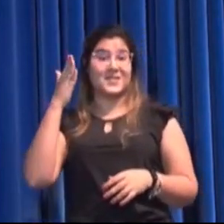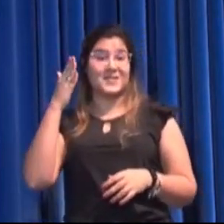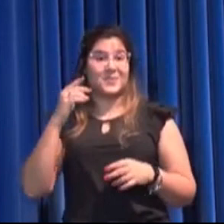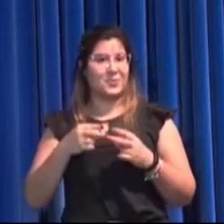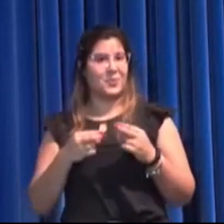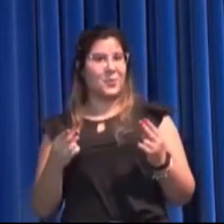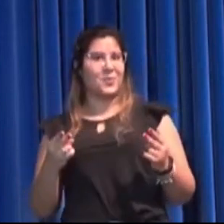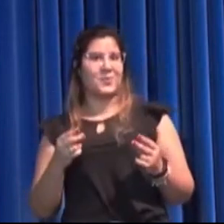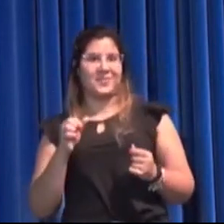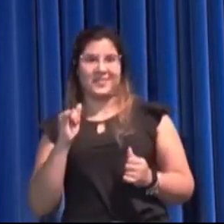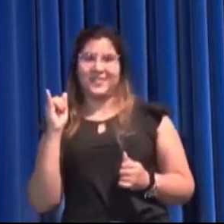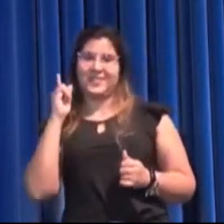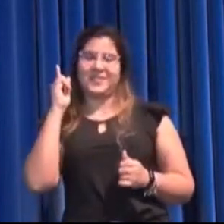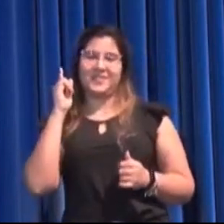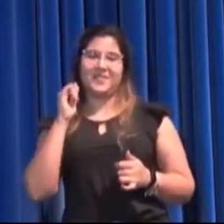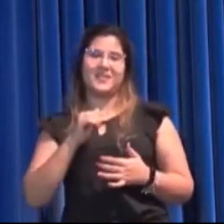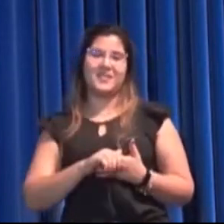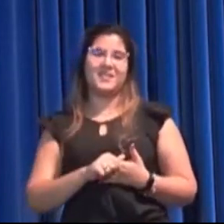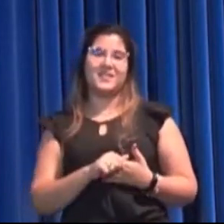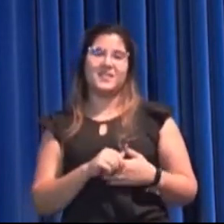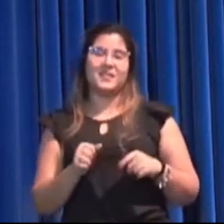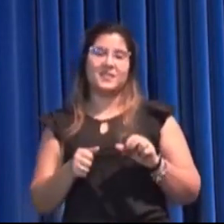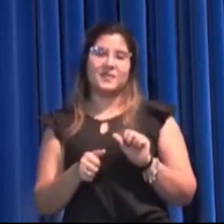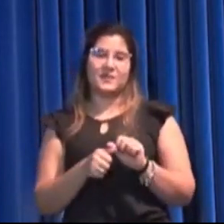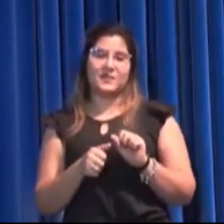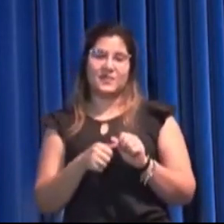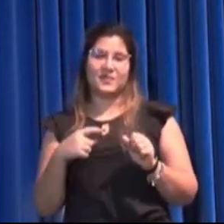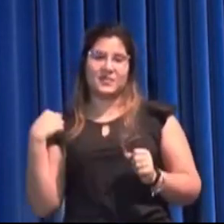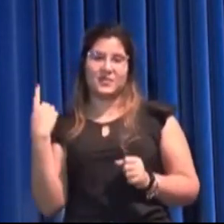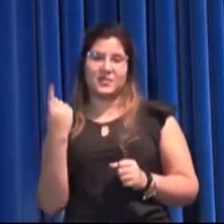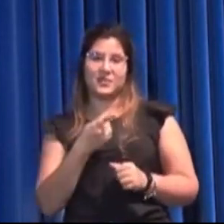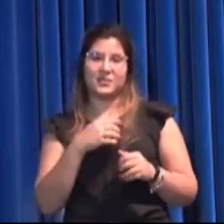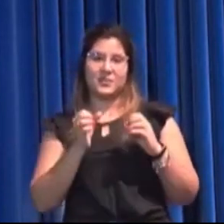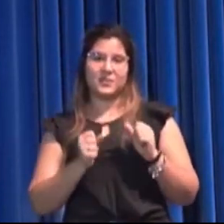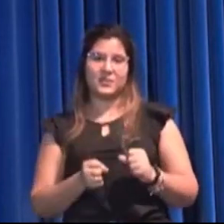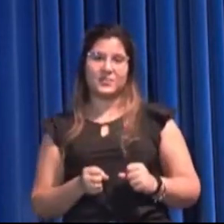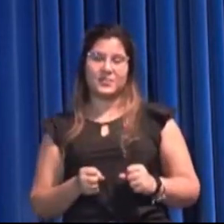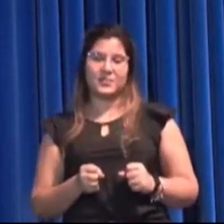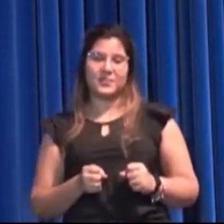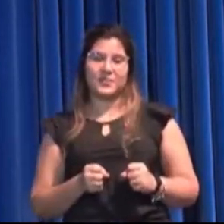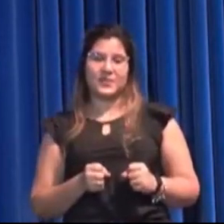muito interessante que faz com que a gente possa